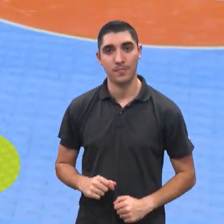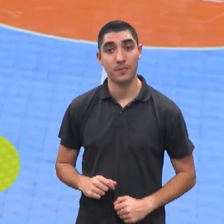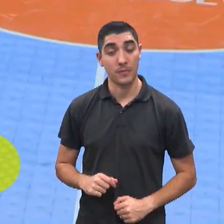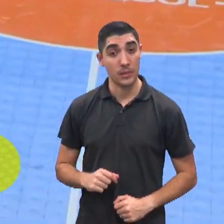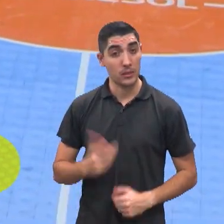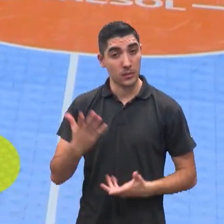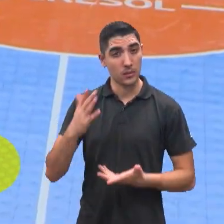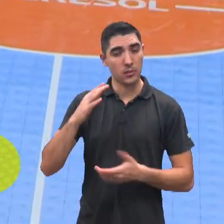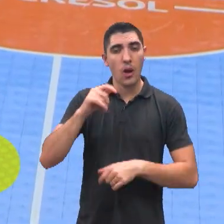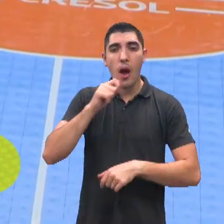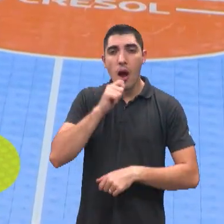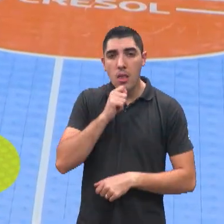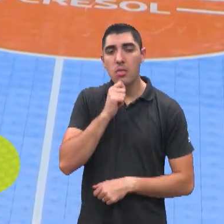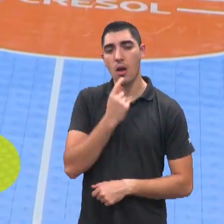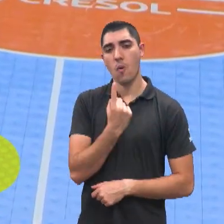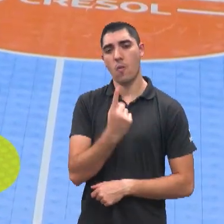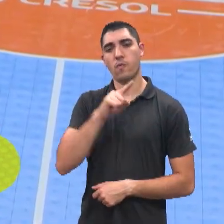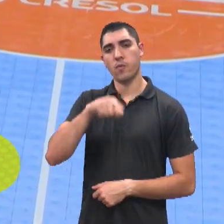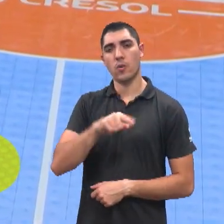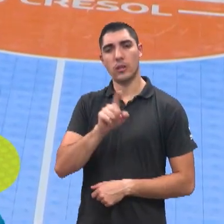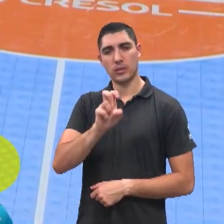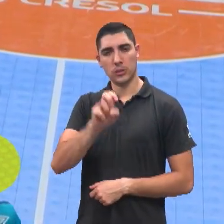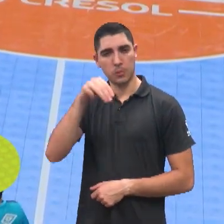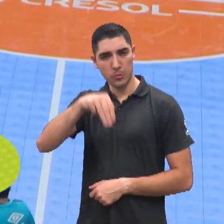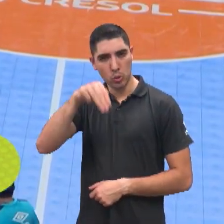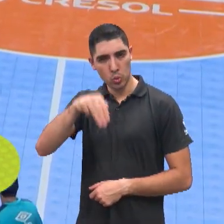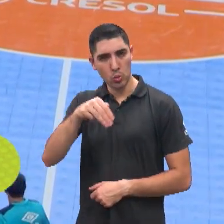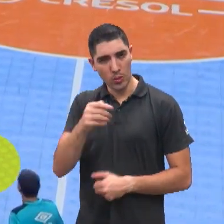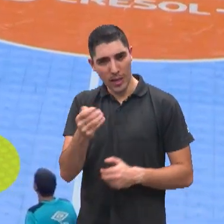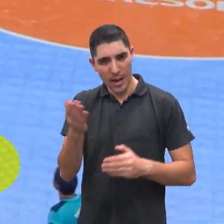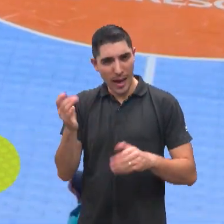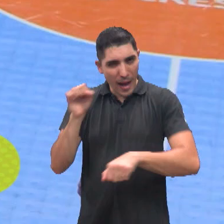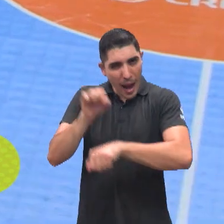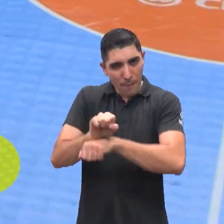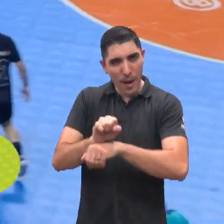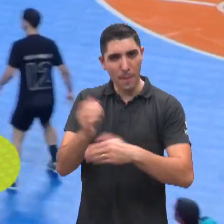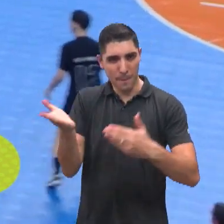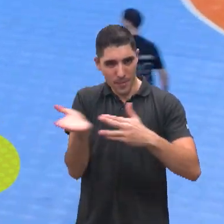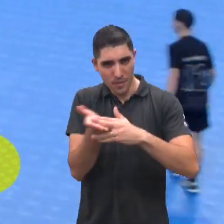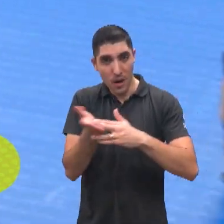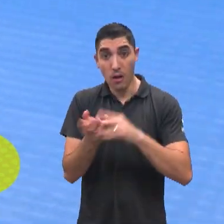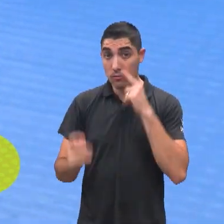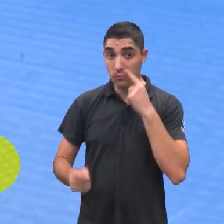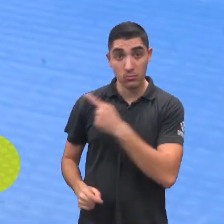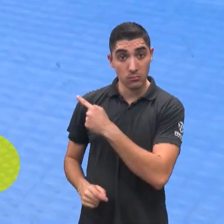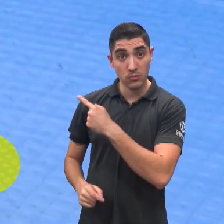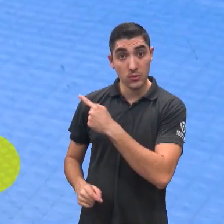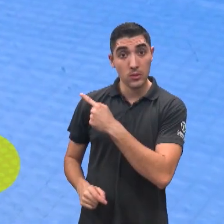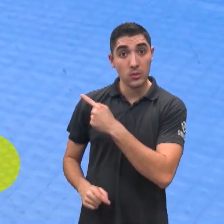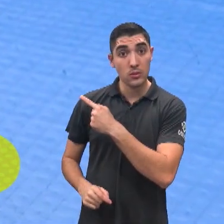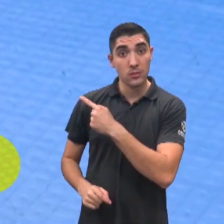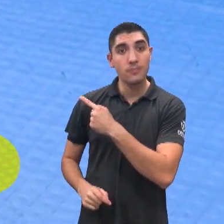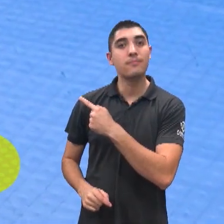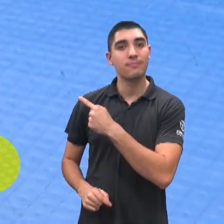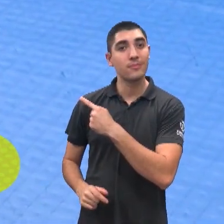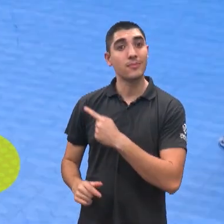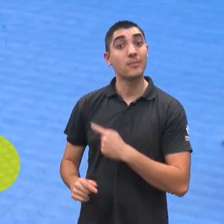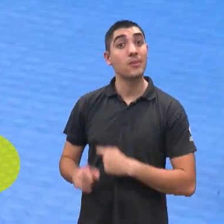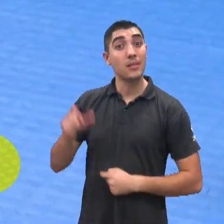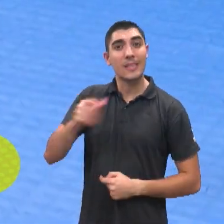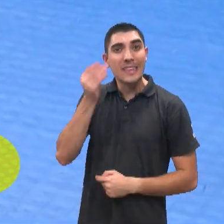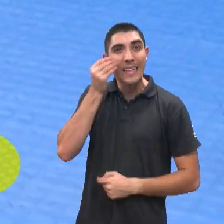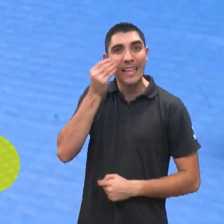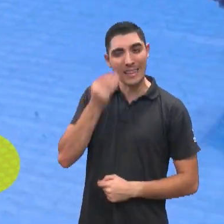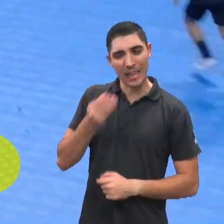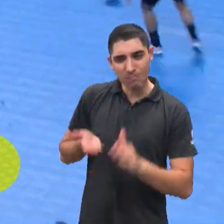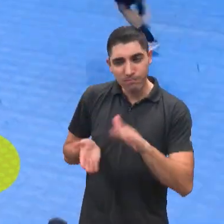Faltando 1 minuto e meio para o intervalo, o Corinthians cresceu no jogo. Nesse lance, Davis tentou surpreender de calcanhar.